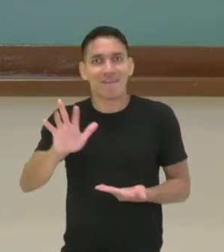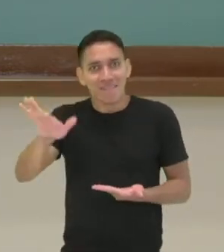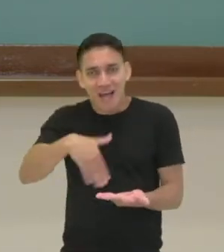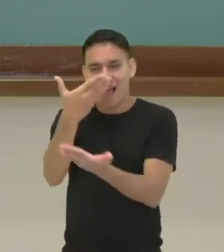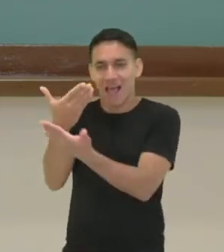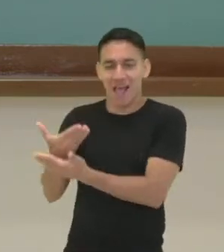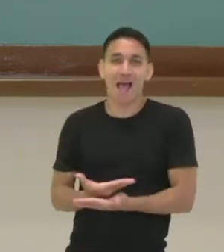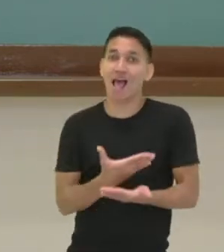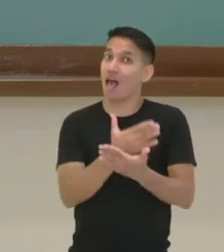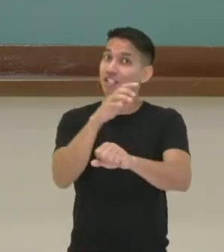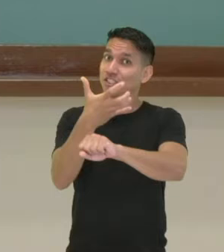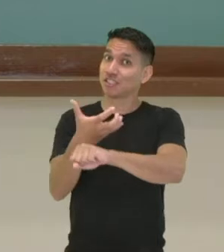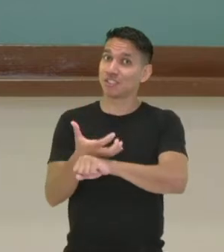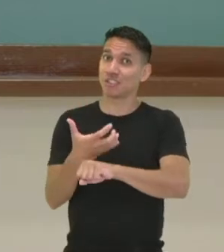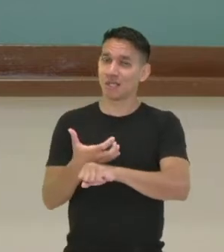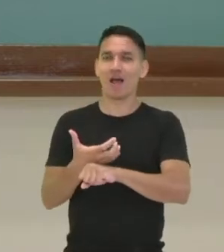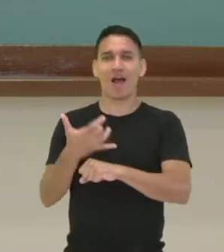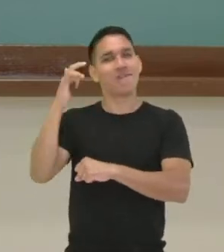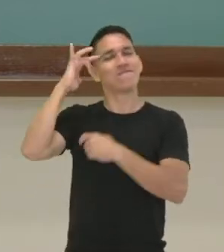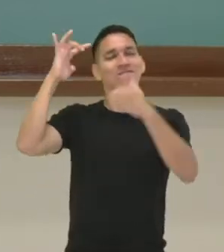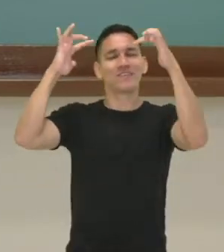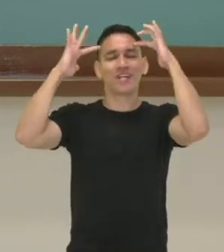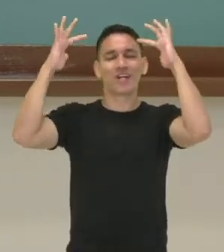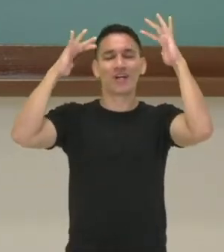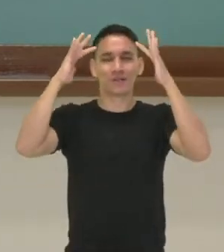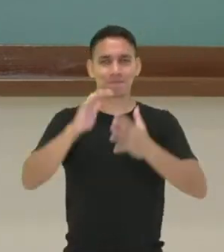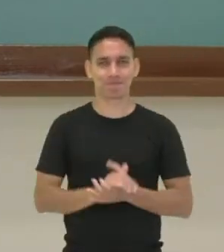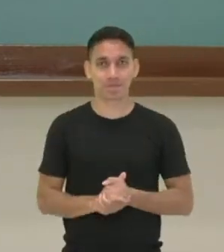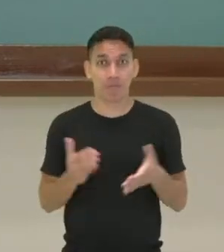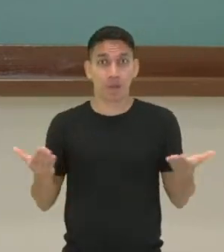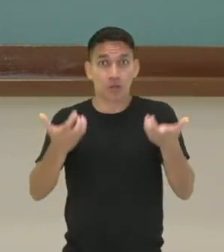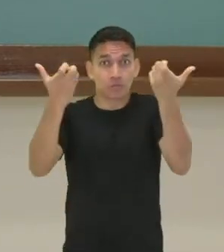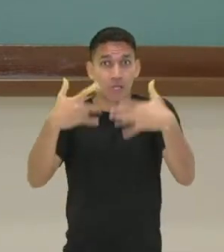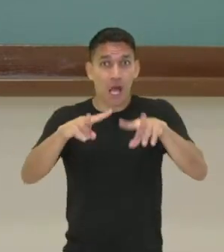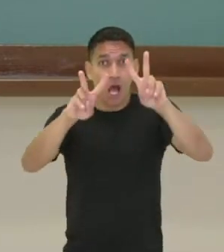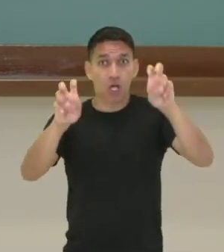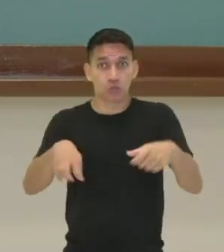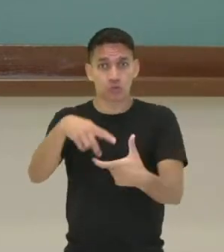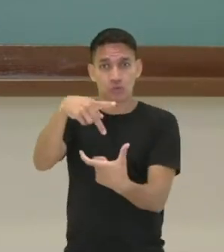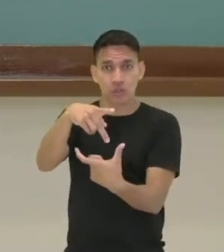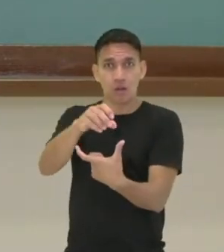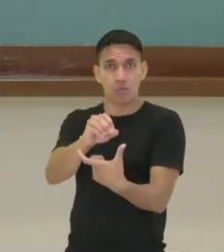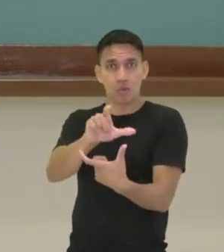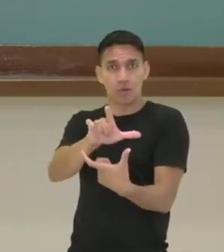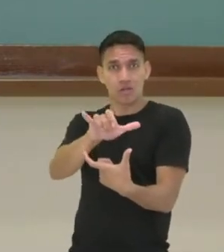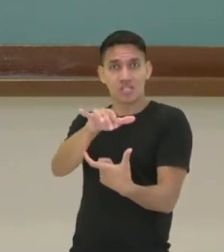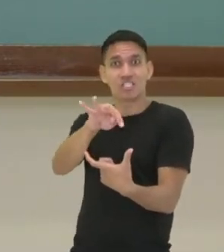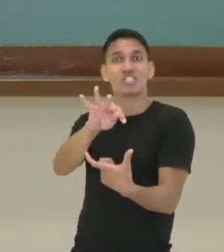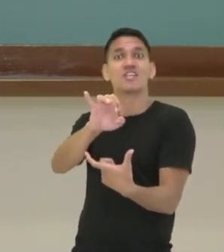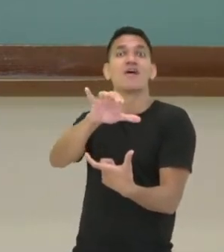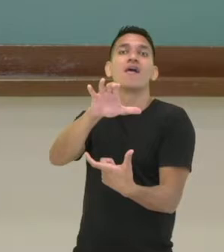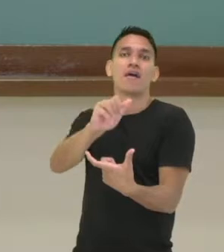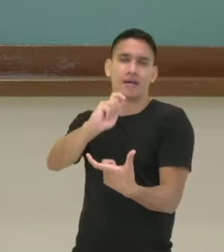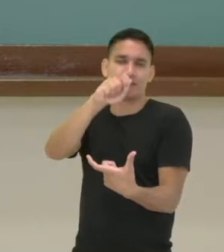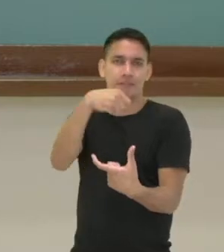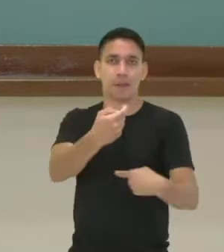uma aula de filosofia. Hoje vamos falar sobre política, sobre democracia.